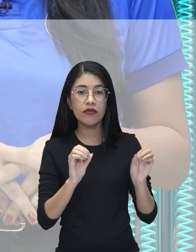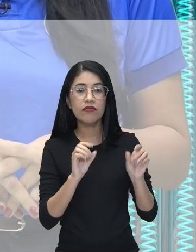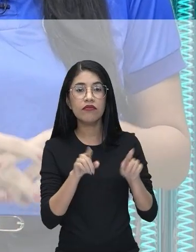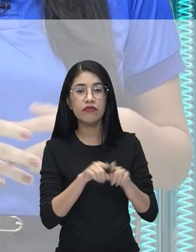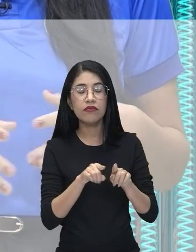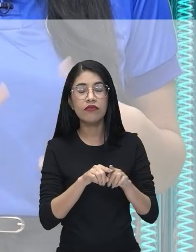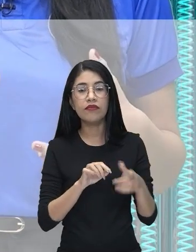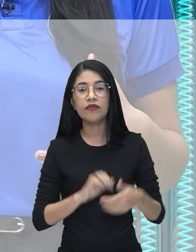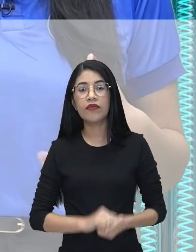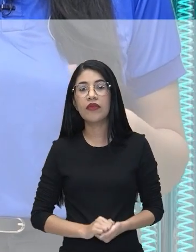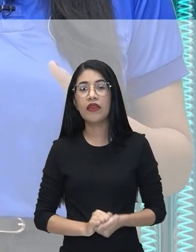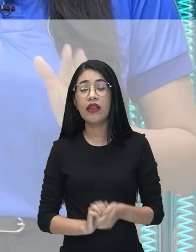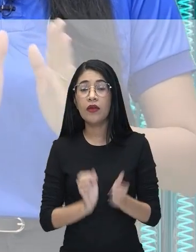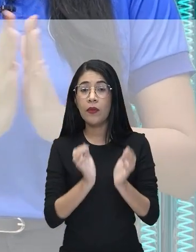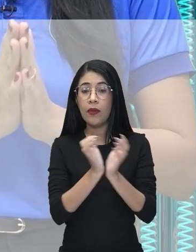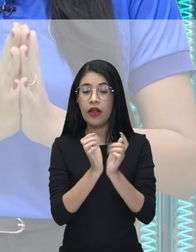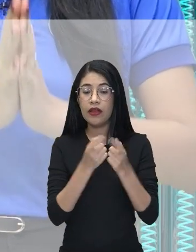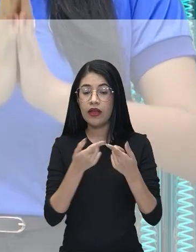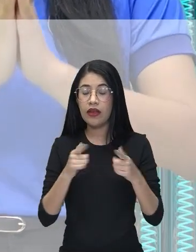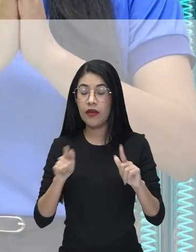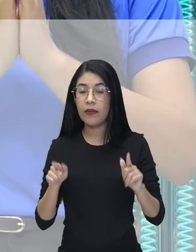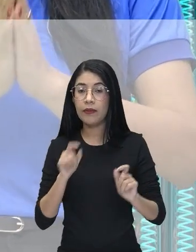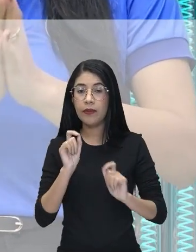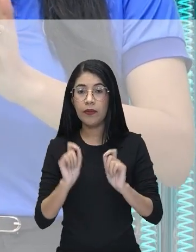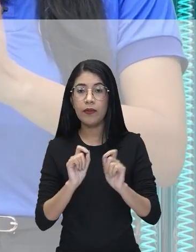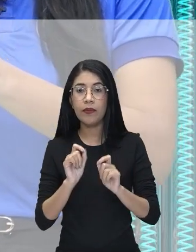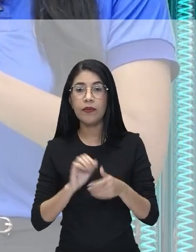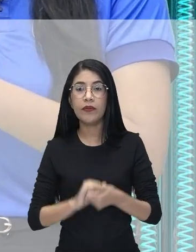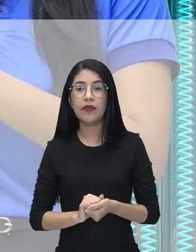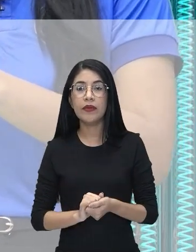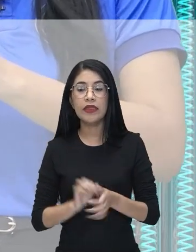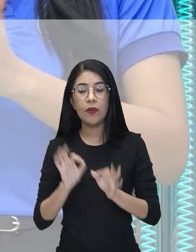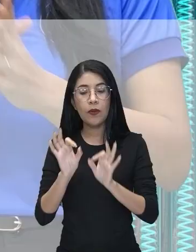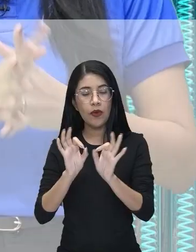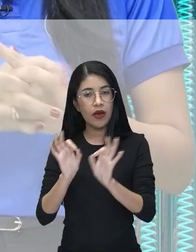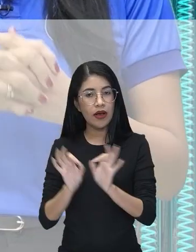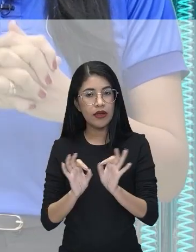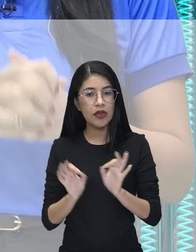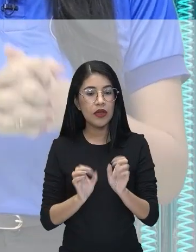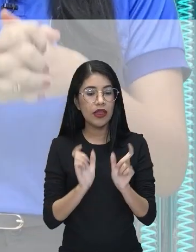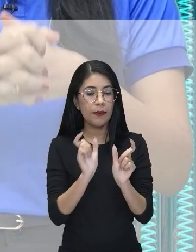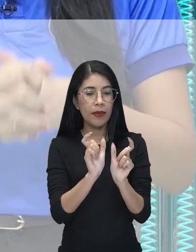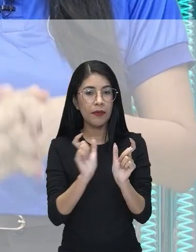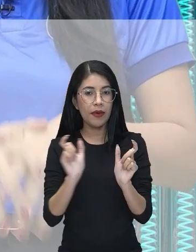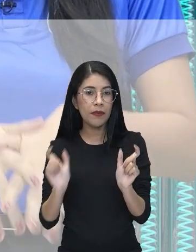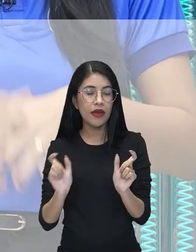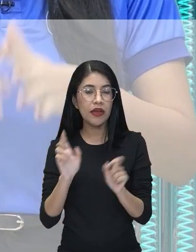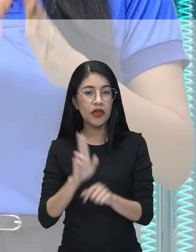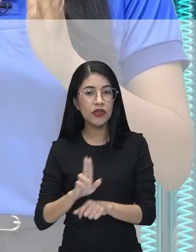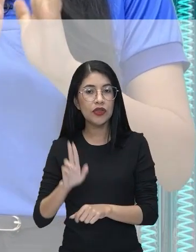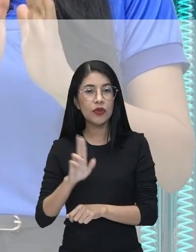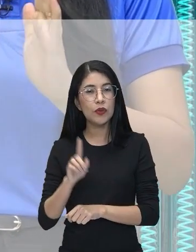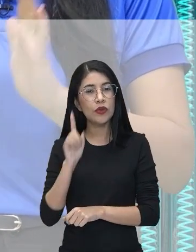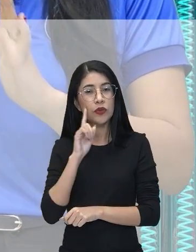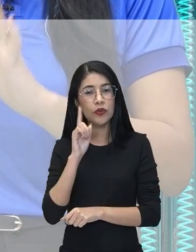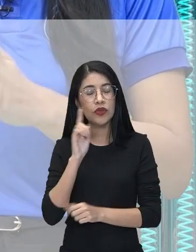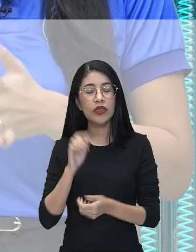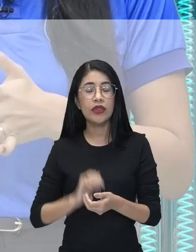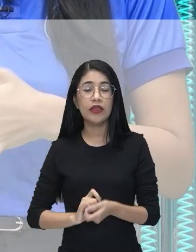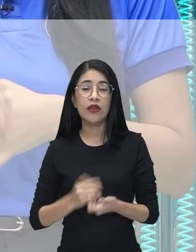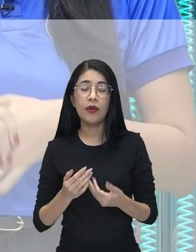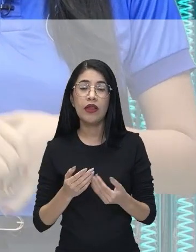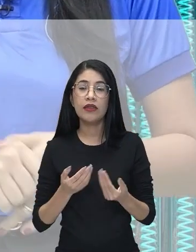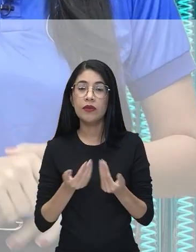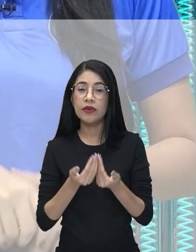orações. As classes gramaticais, elas são essas organizações nas palavras que nós usamos, né? Elas dividem